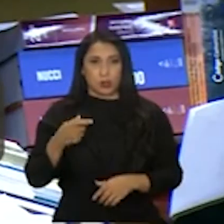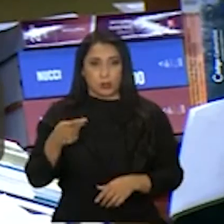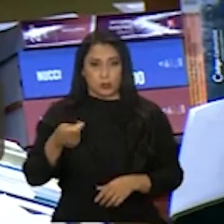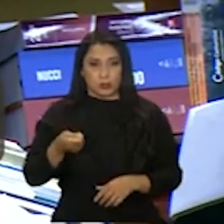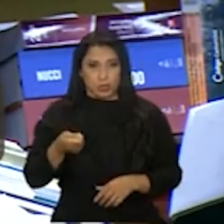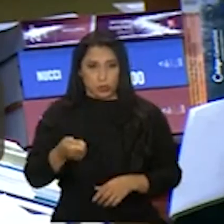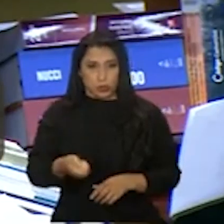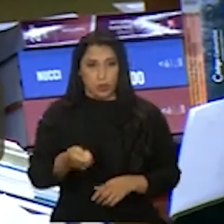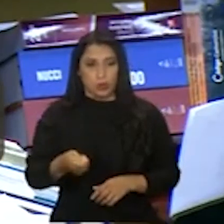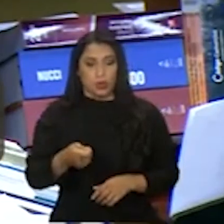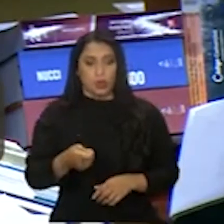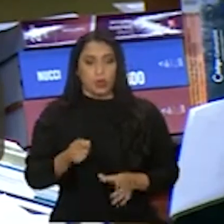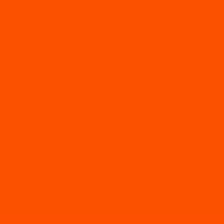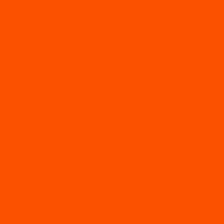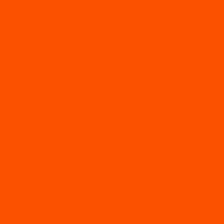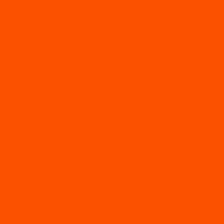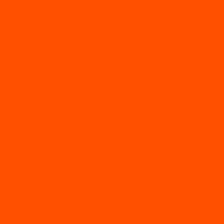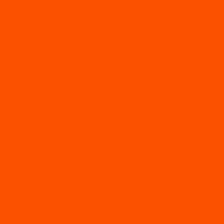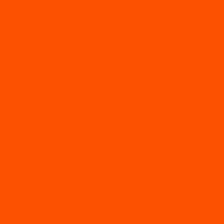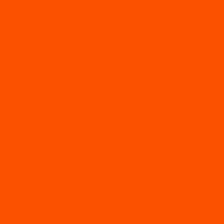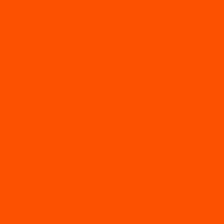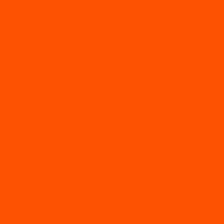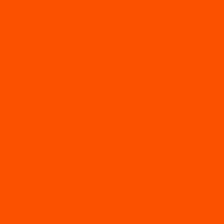é muito difícil um leigo...